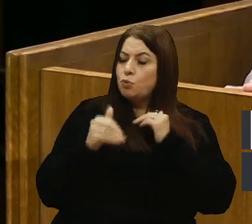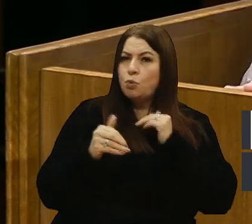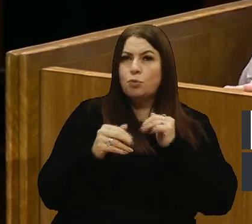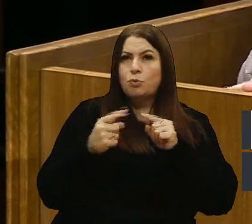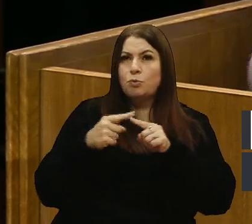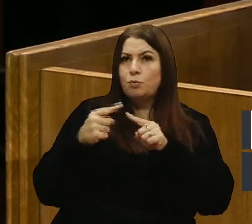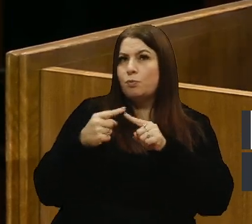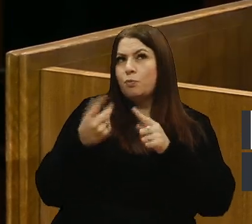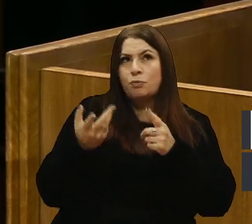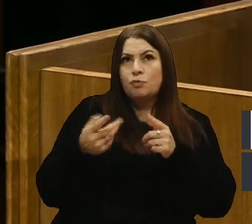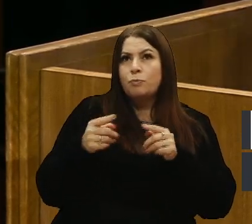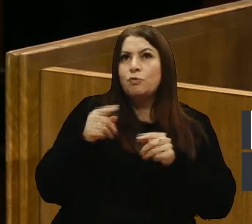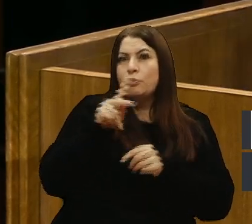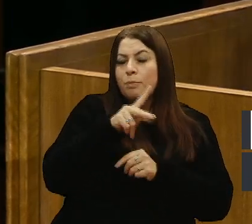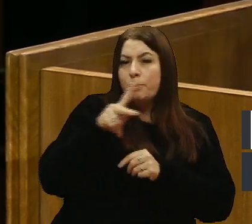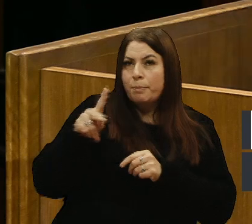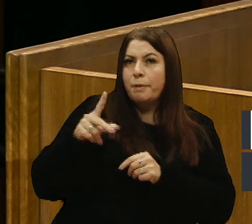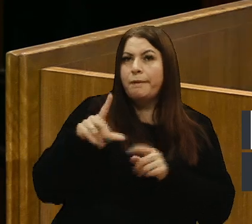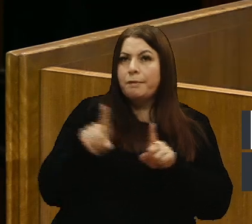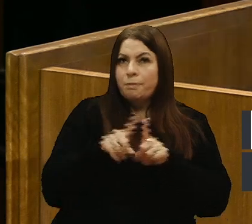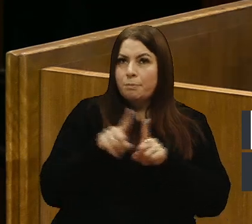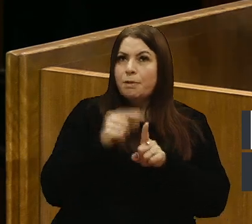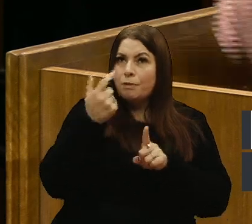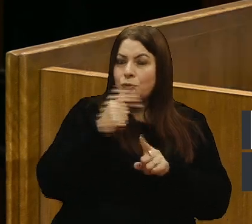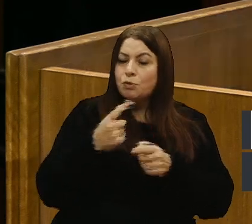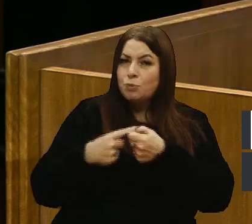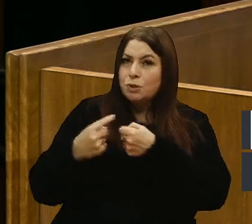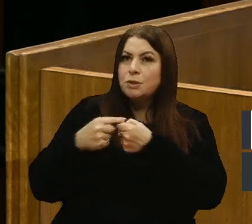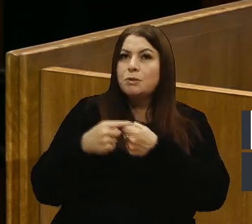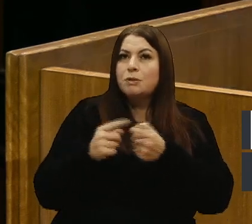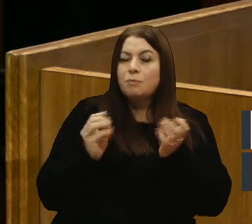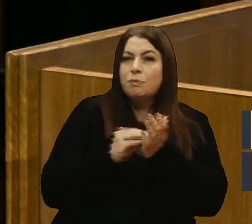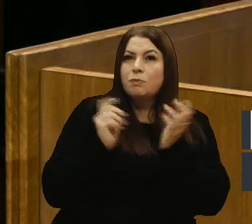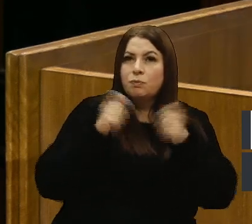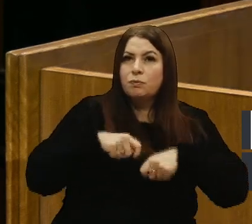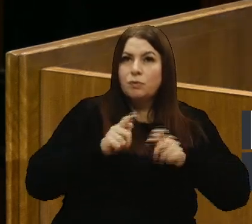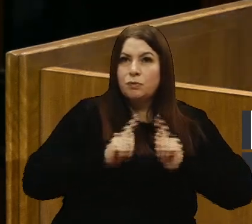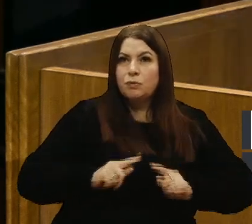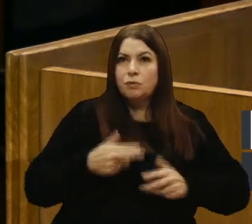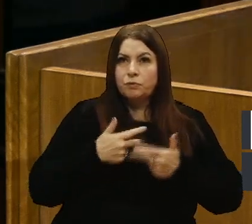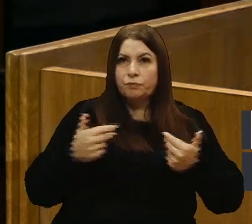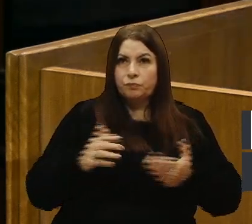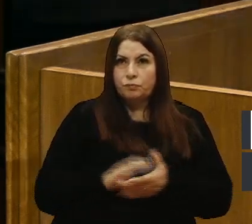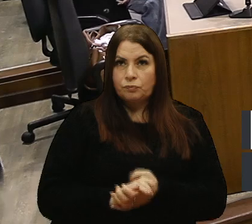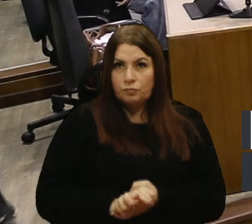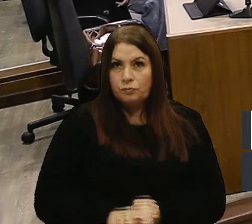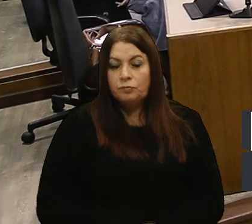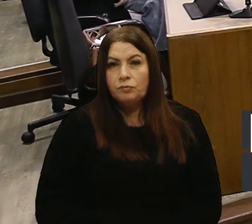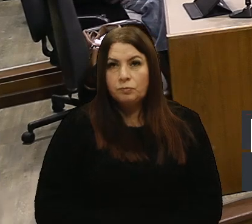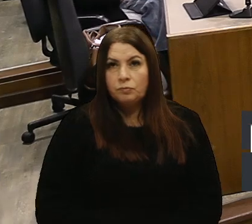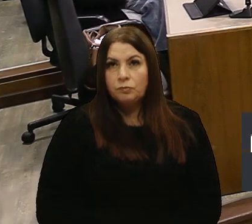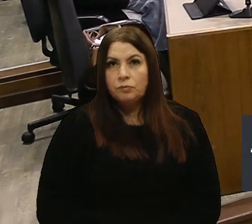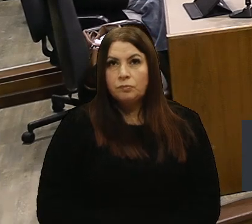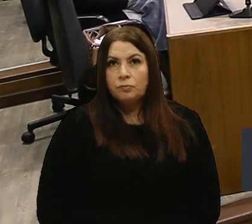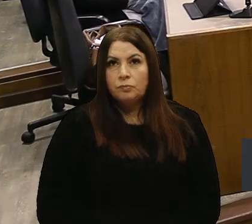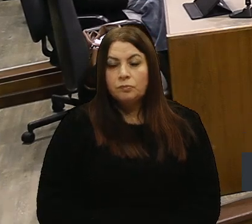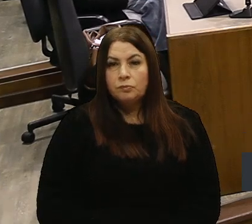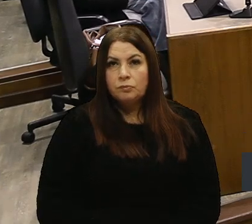de PPP e, particularmente, acho que o município devia ser mais competente na gestão das coisas. Vou votar sim.